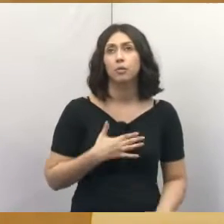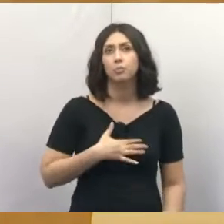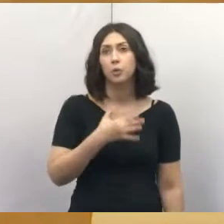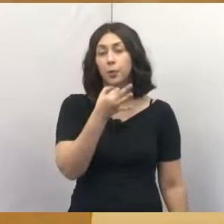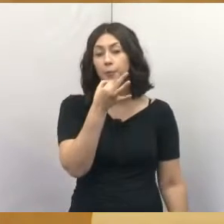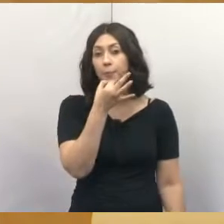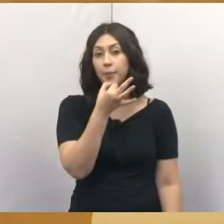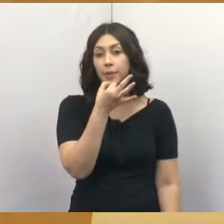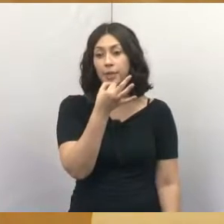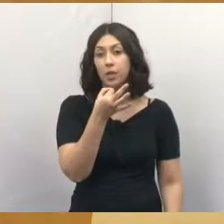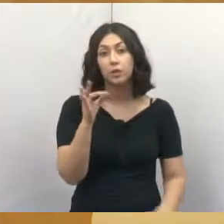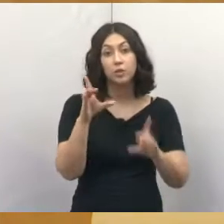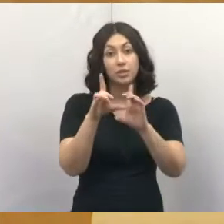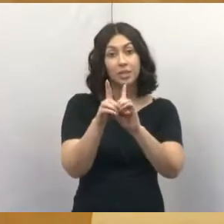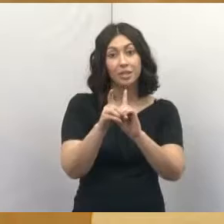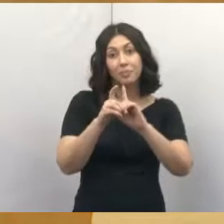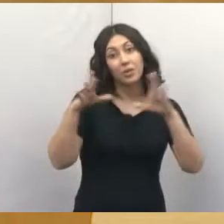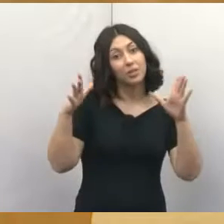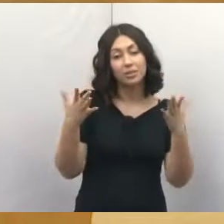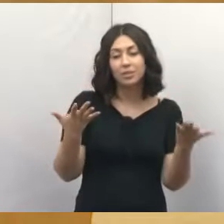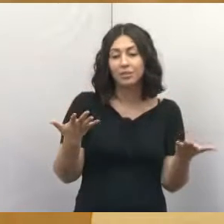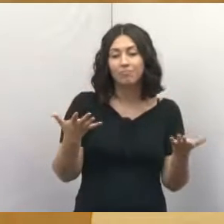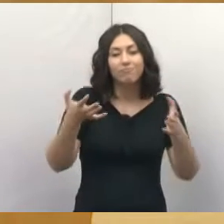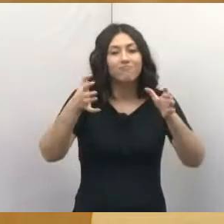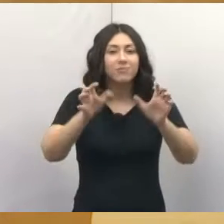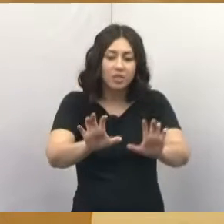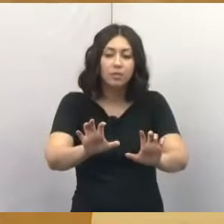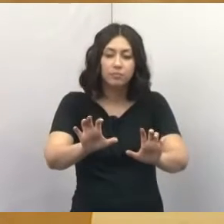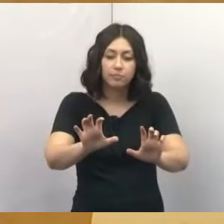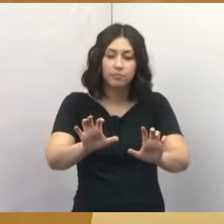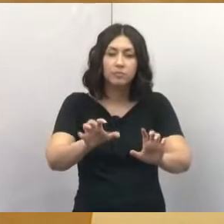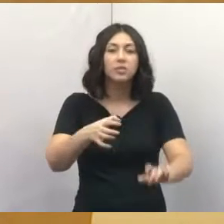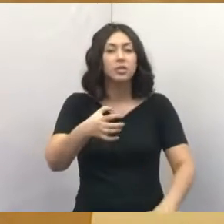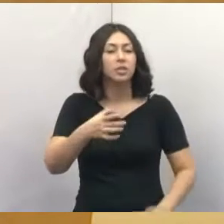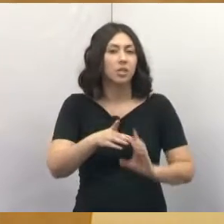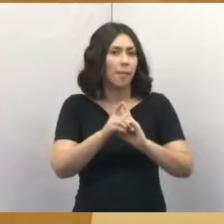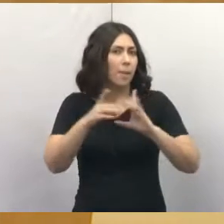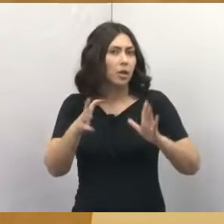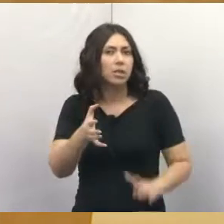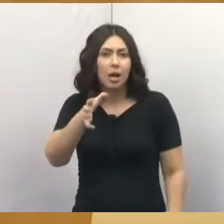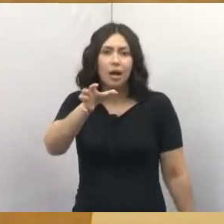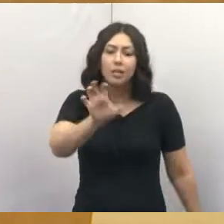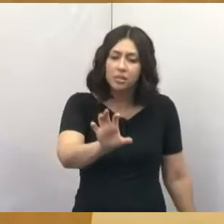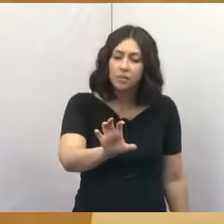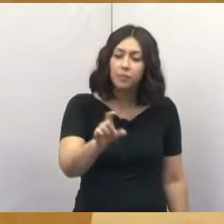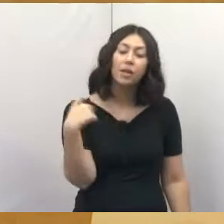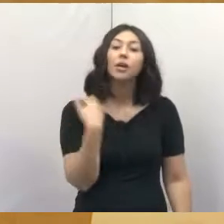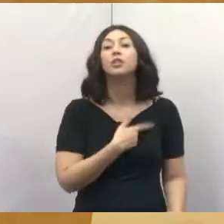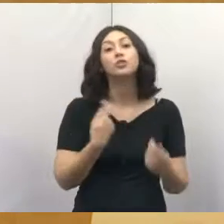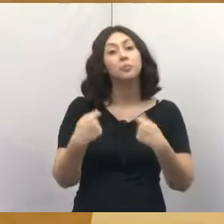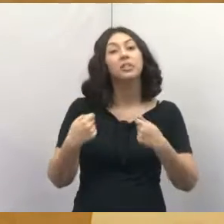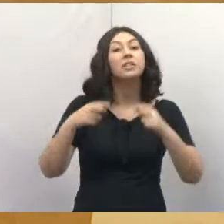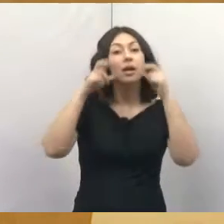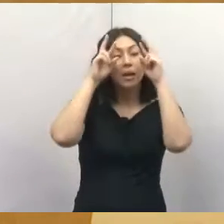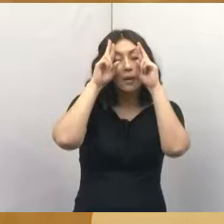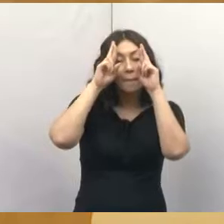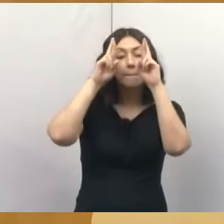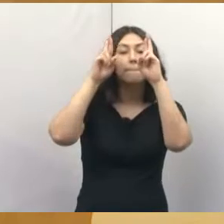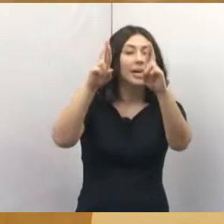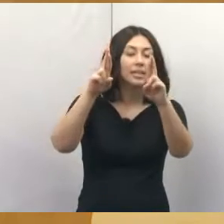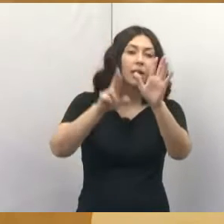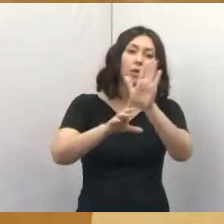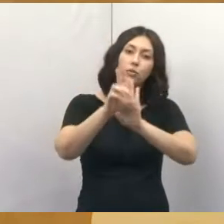que democracia é assim, não é? Democracia é assim. A gente precisa respeitar também